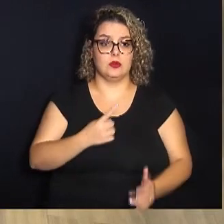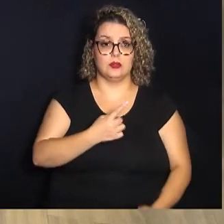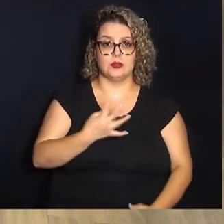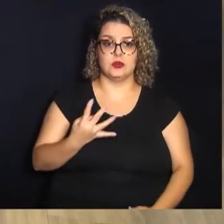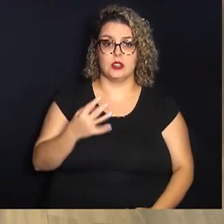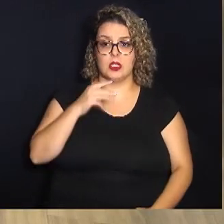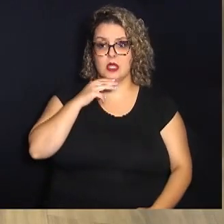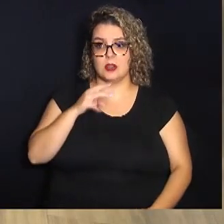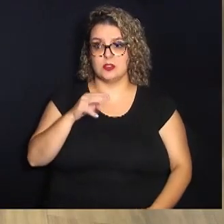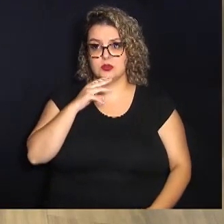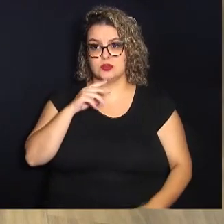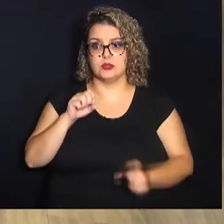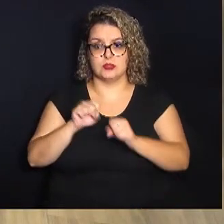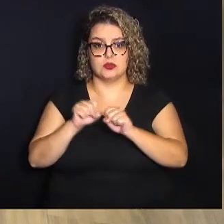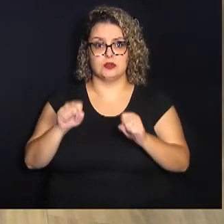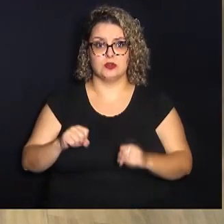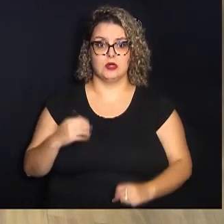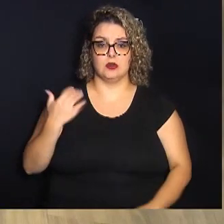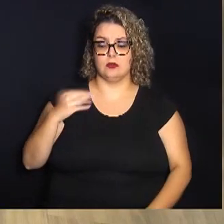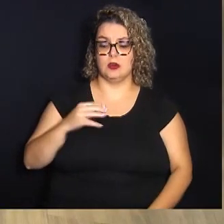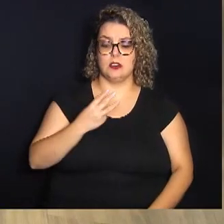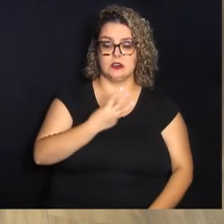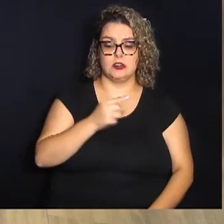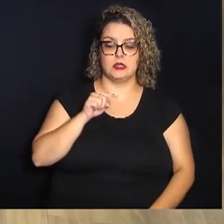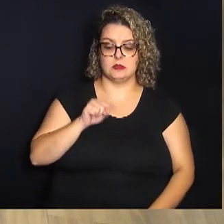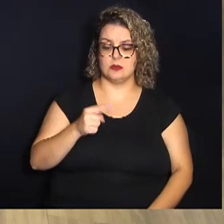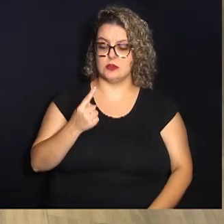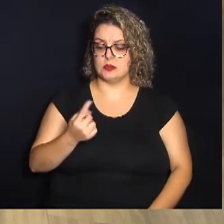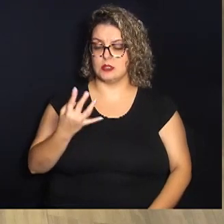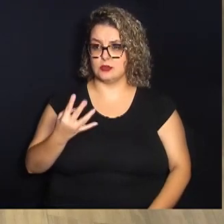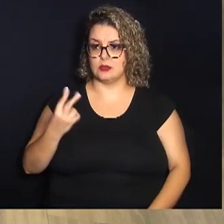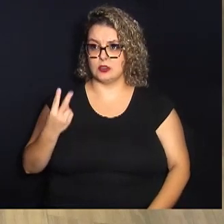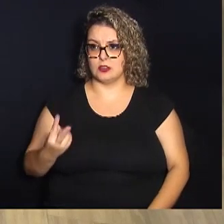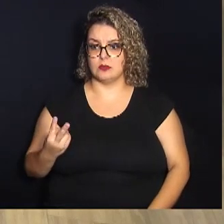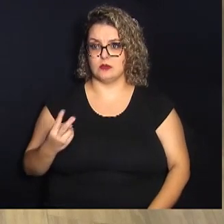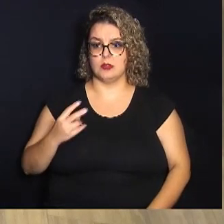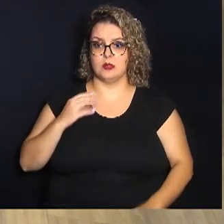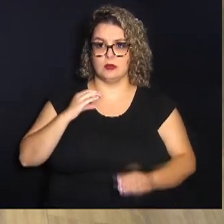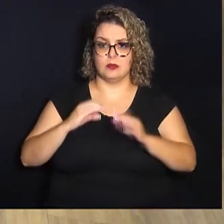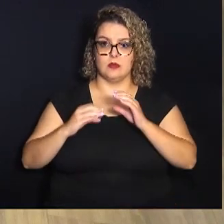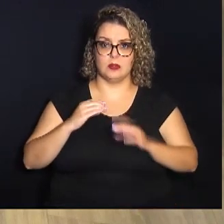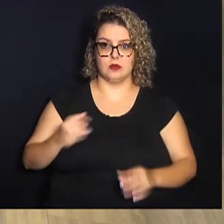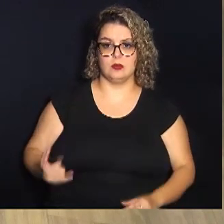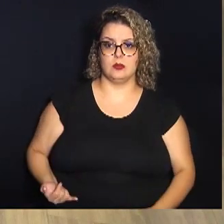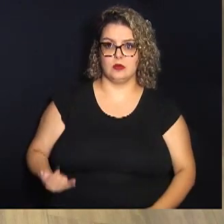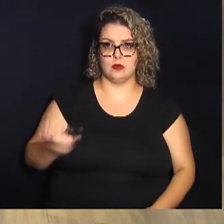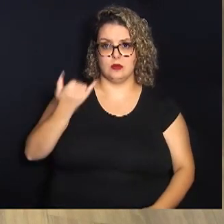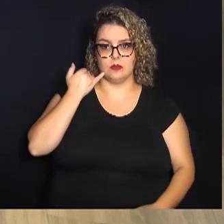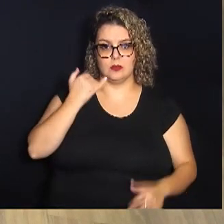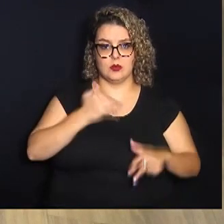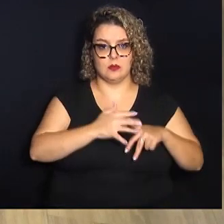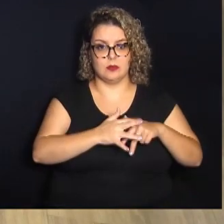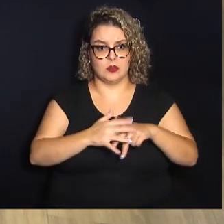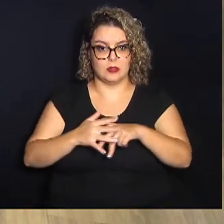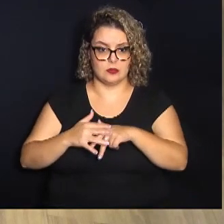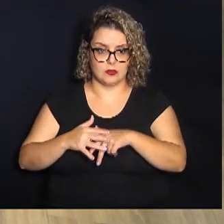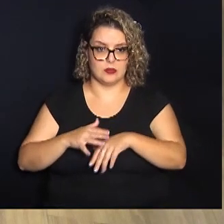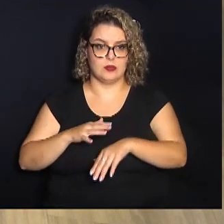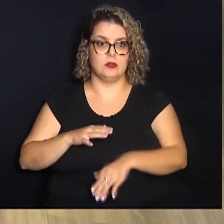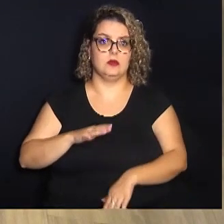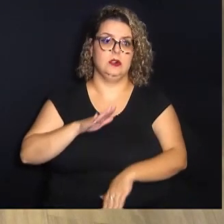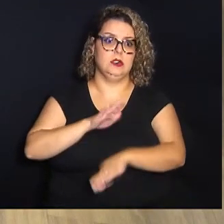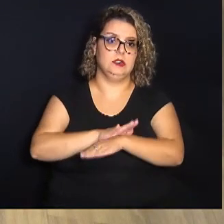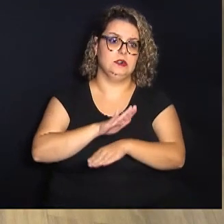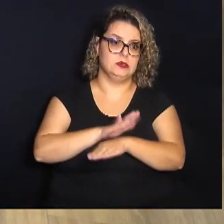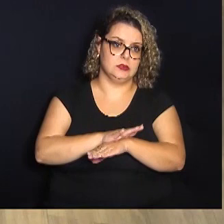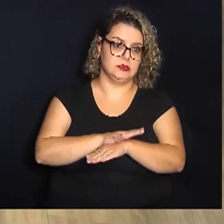esse sistema disparou 3.142 comunicados aos telefones dos pacientes por meio da assistência virtual